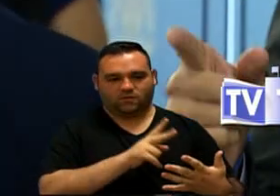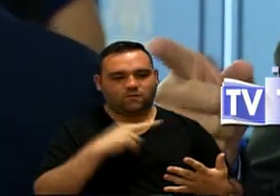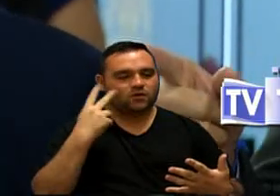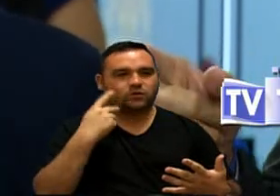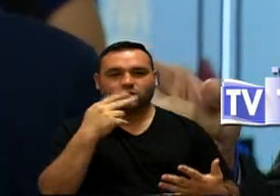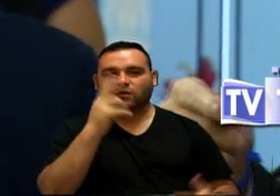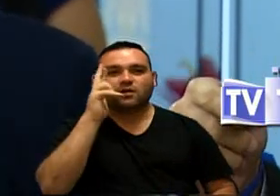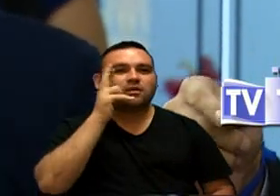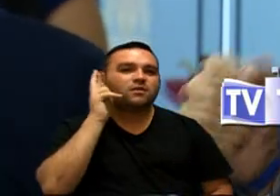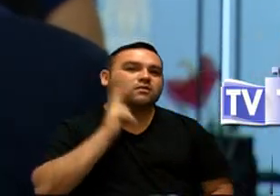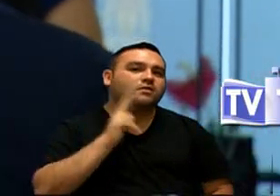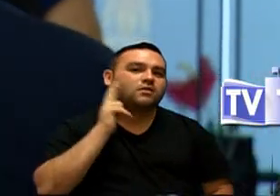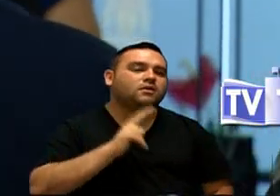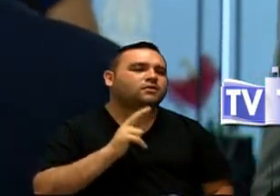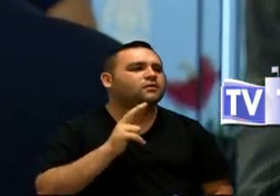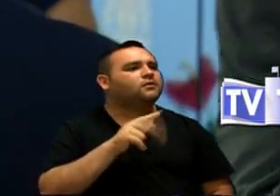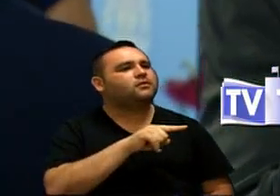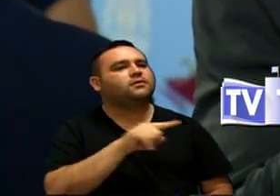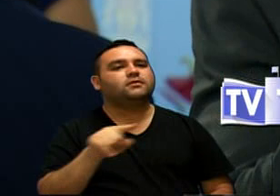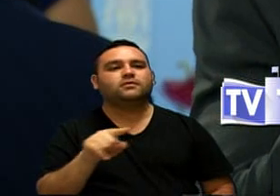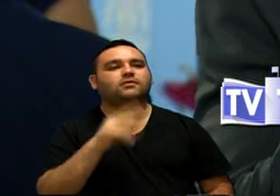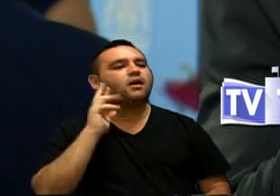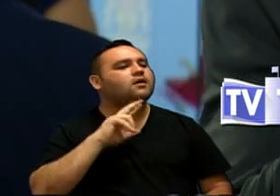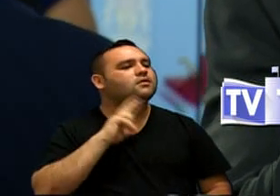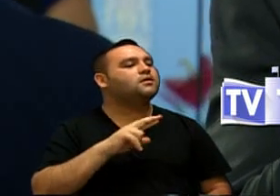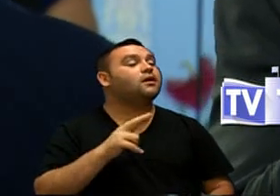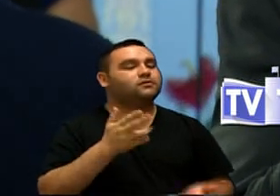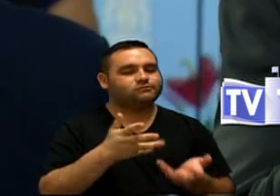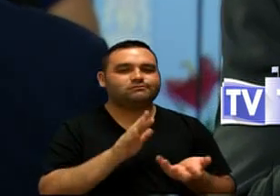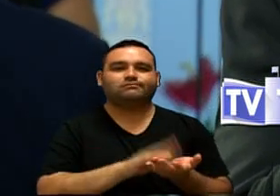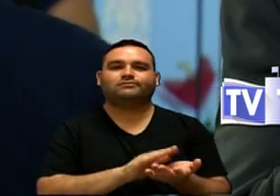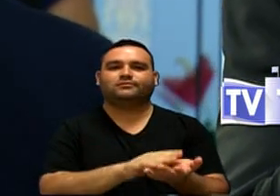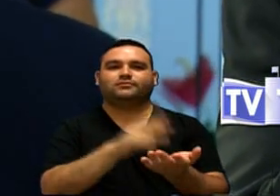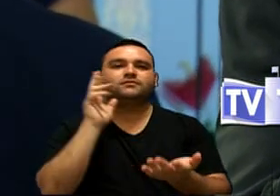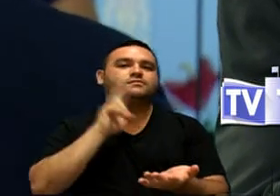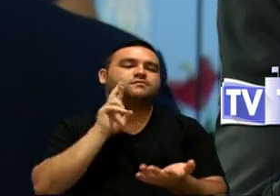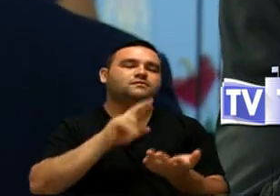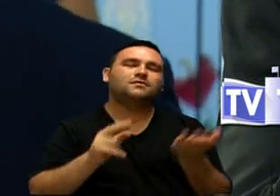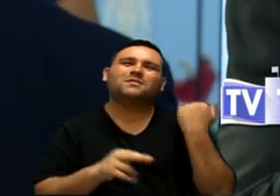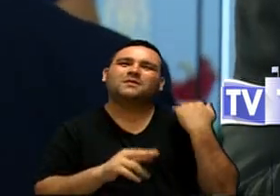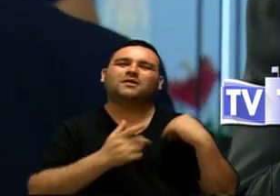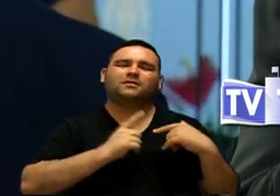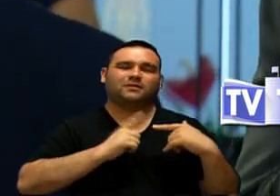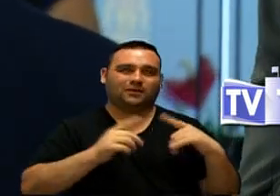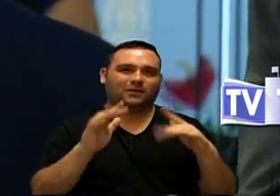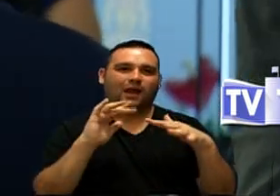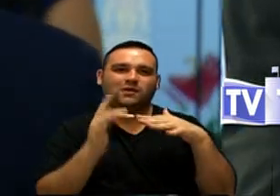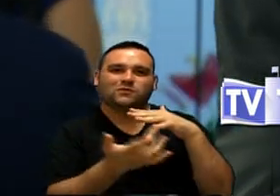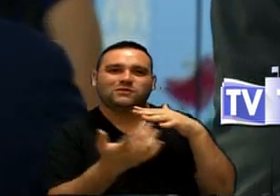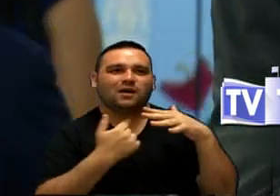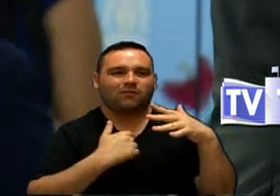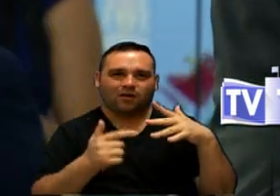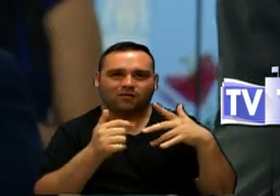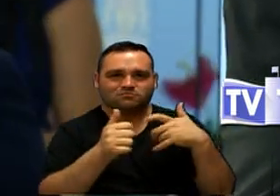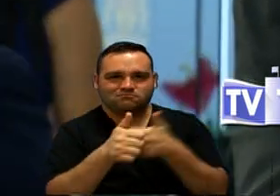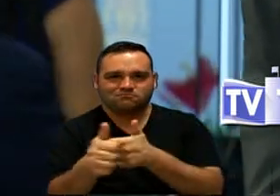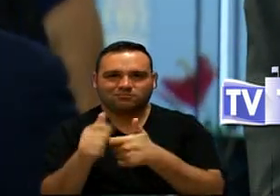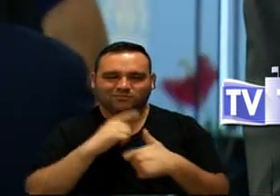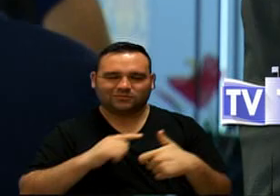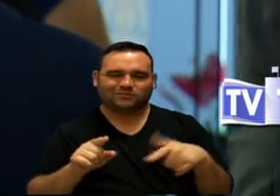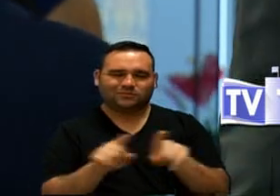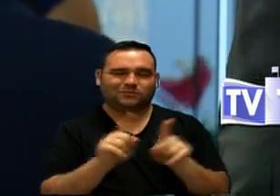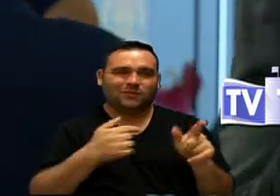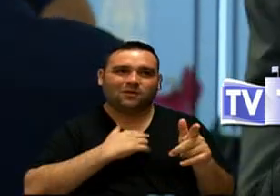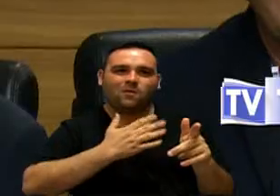que vem... Cadê o Renan? Cadê o Renan? Quero parabenizá-lo, Renan, que estava acompanhando Vossa Excelência pelas redes sociais, porque eu gosto de acompanhar